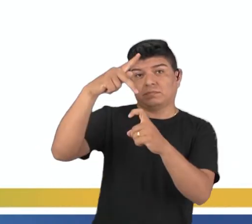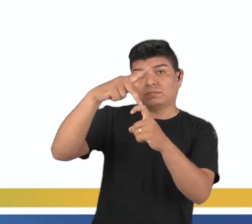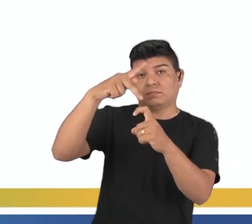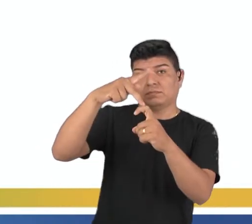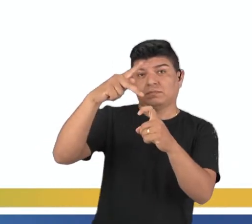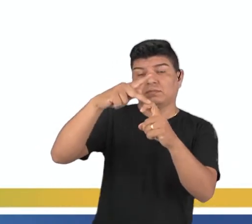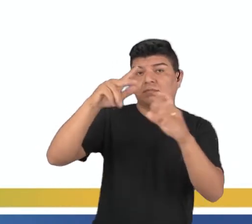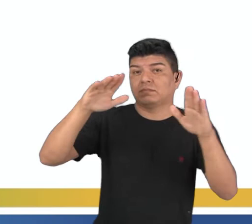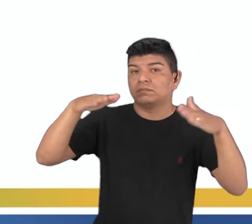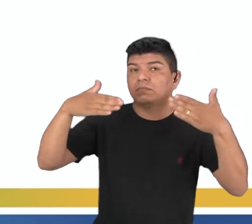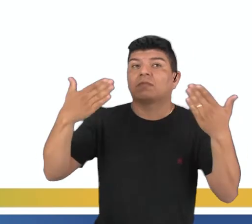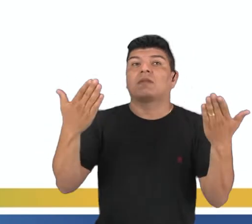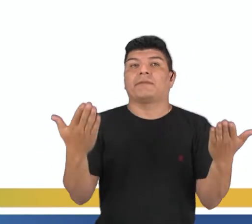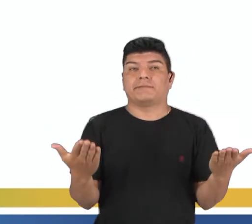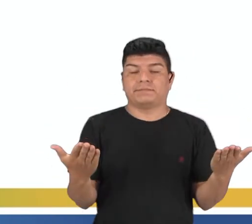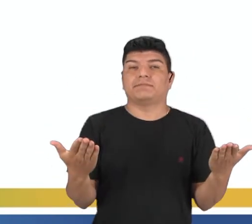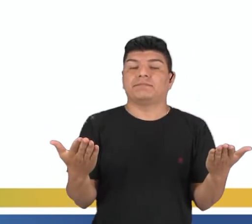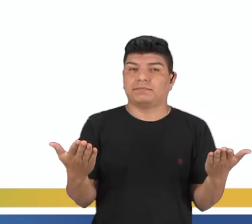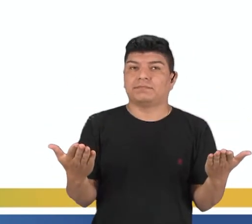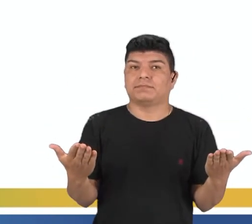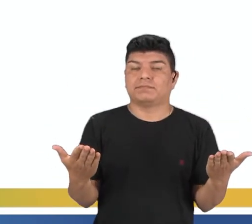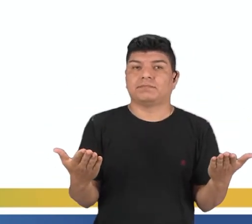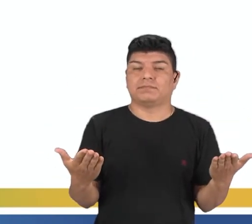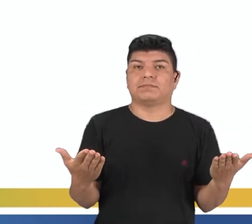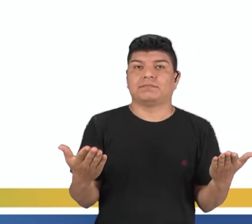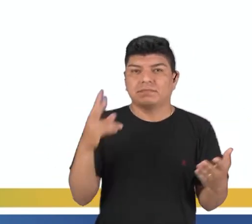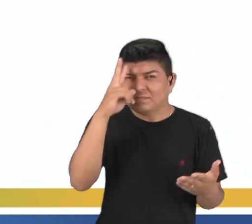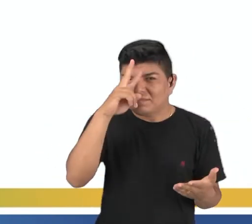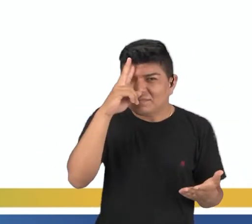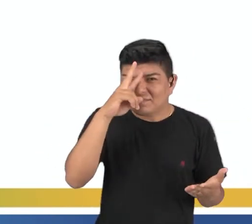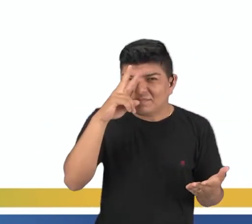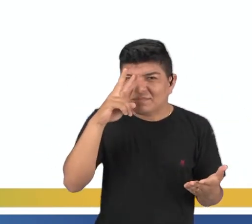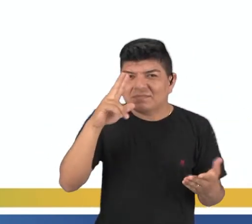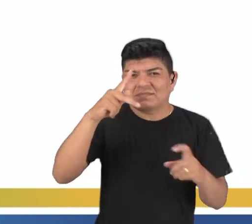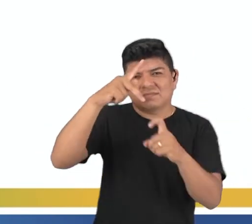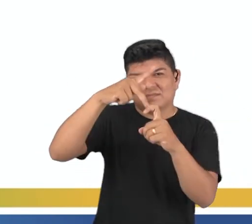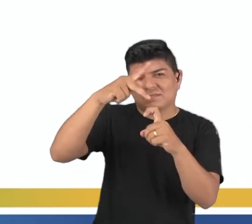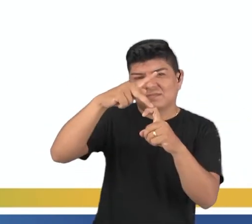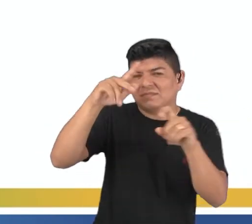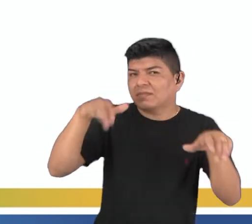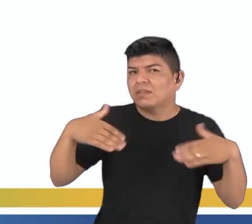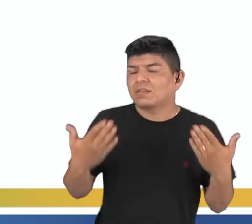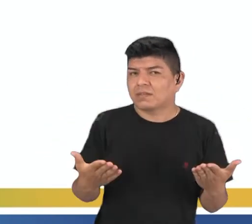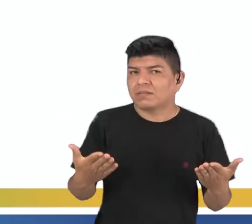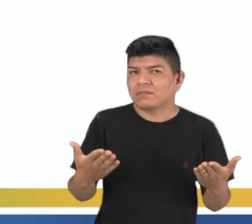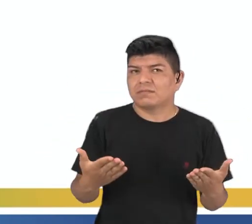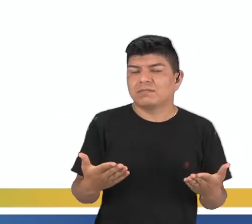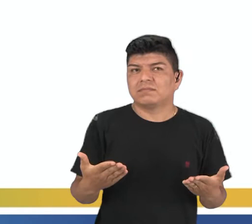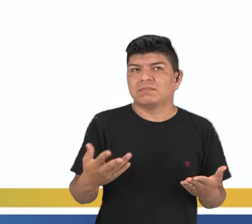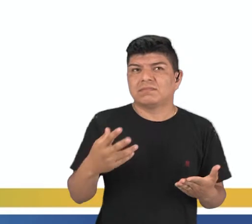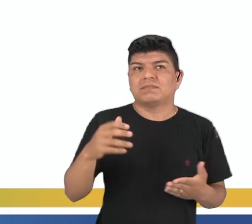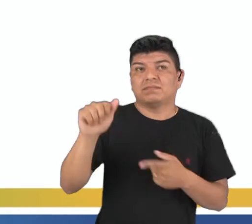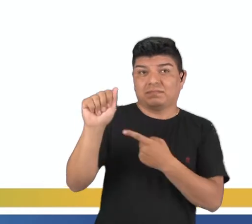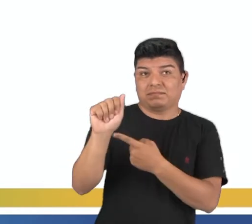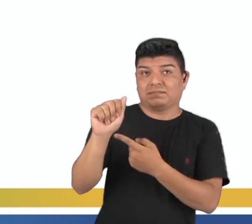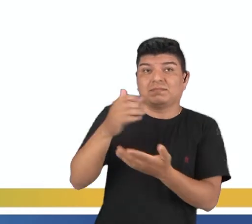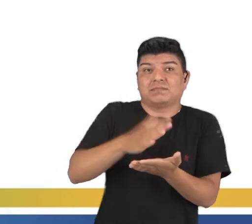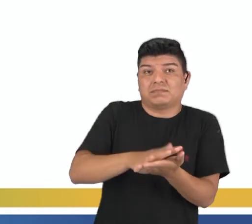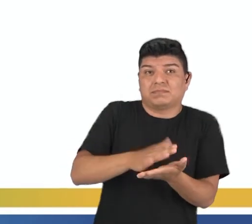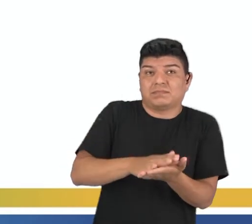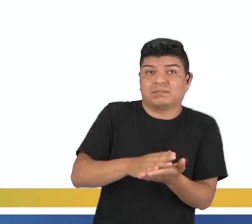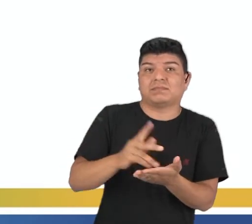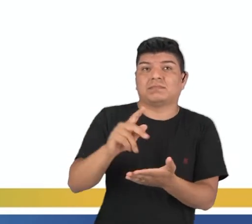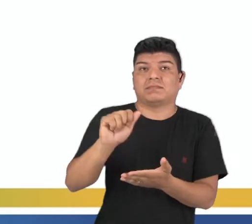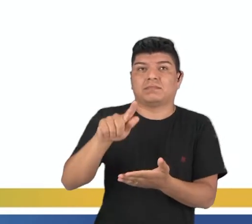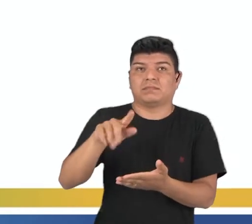São propriedades do som. Você lembra quais são as propriedades do som que nós vimos? Letra A, samba